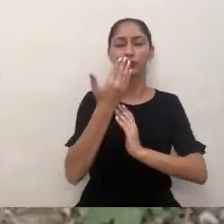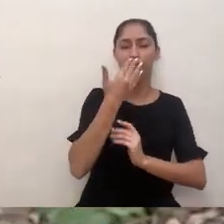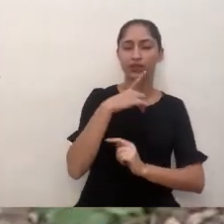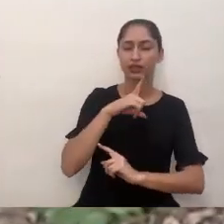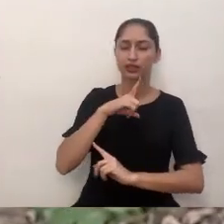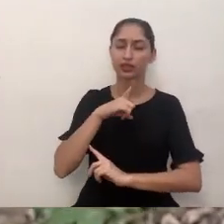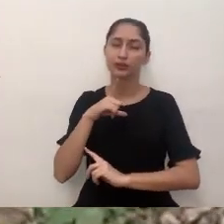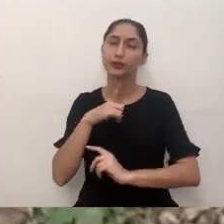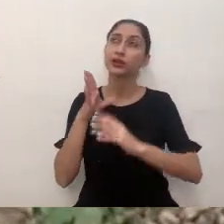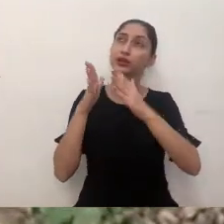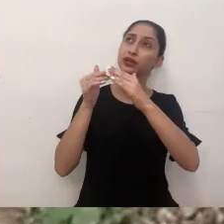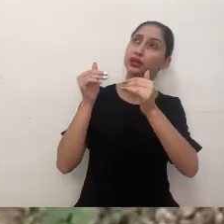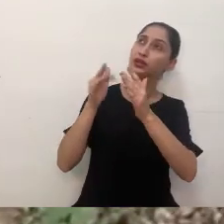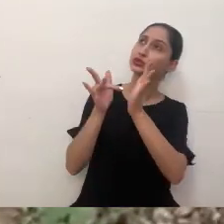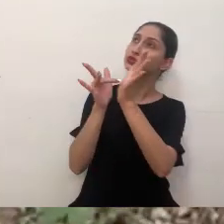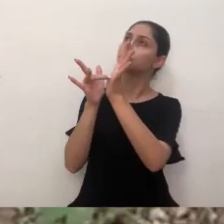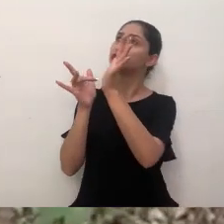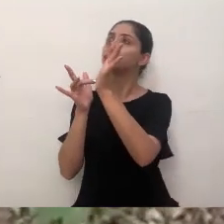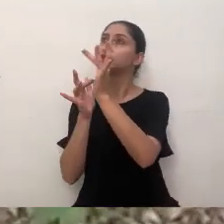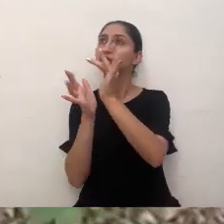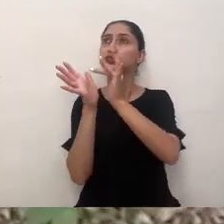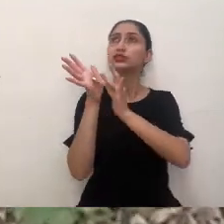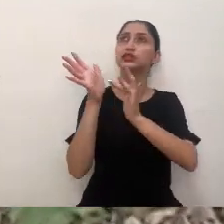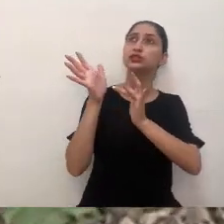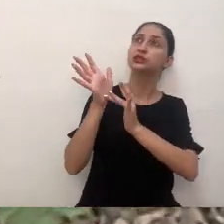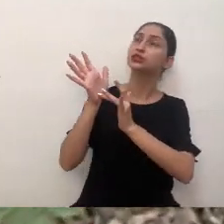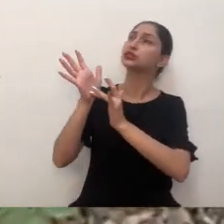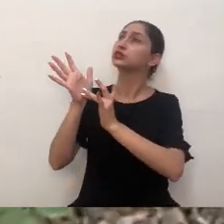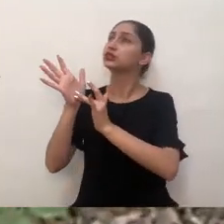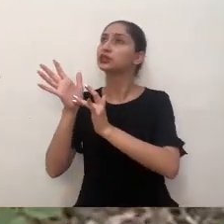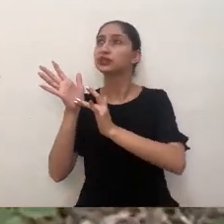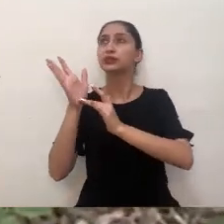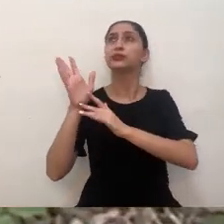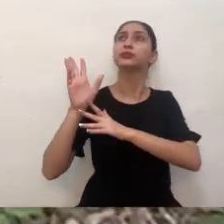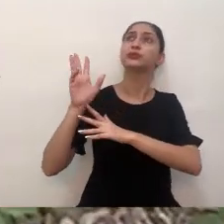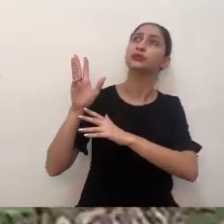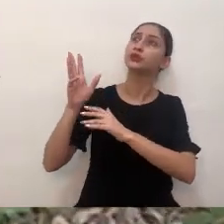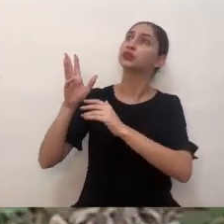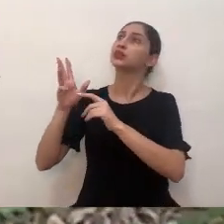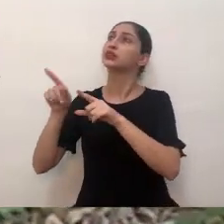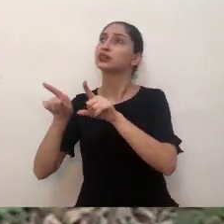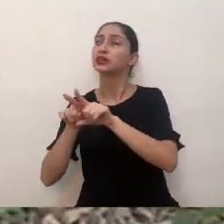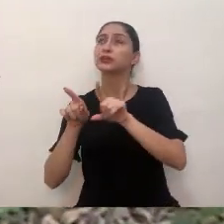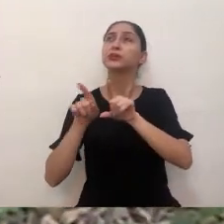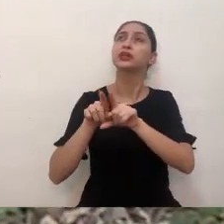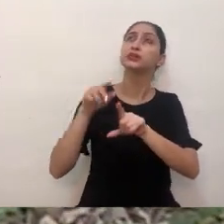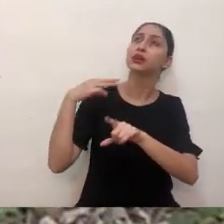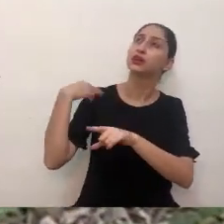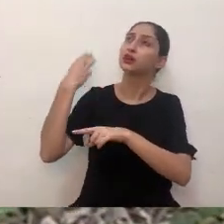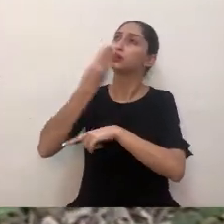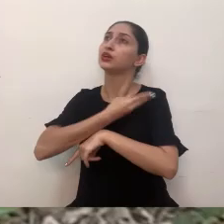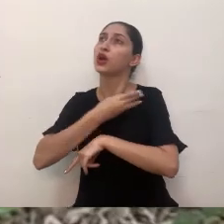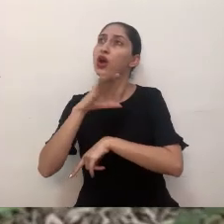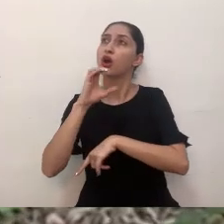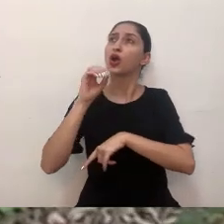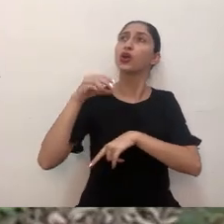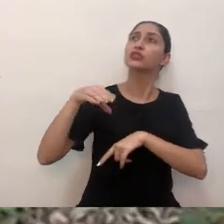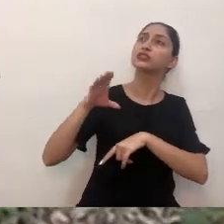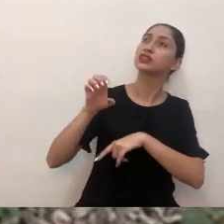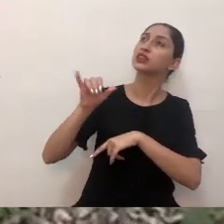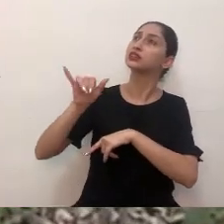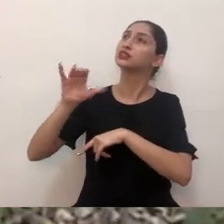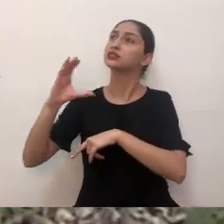sustenta. Pede meu Jesus Cristo, Minha Senhora da Conceição. Pede